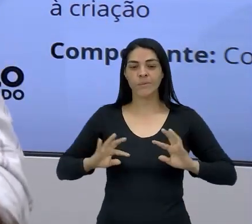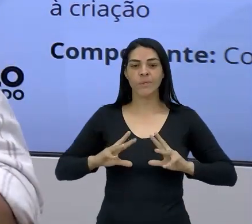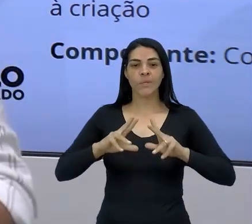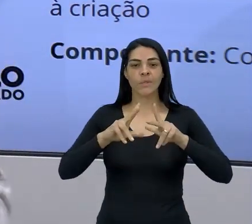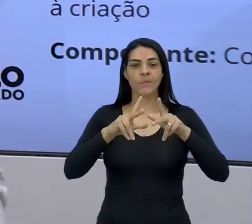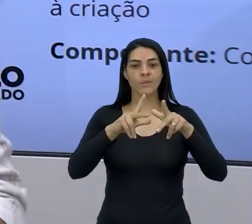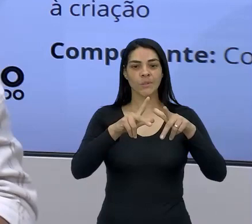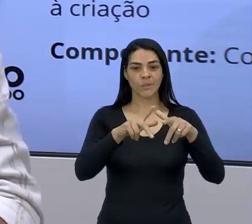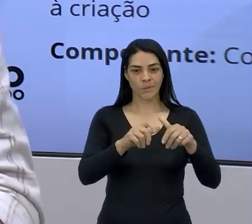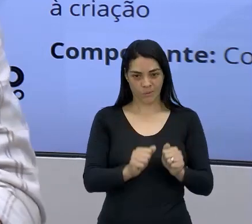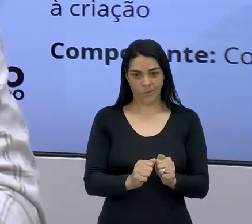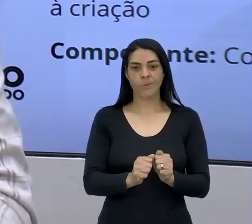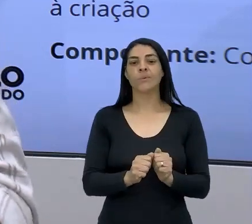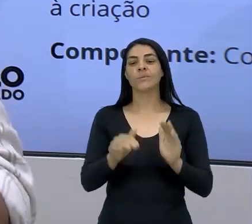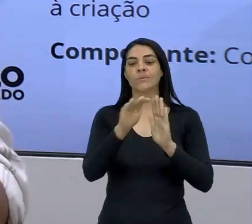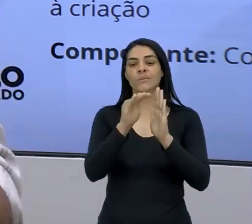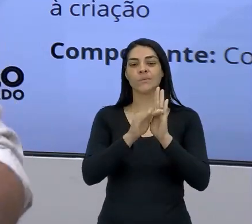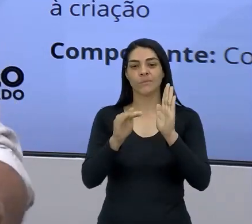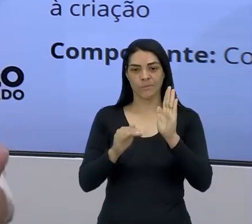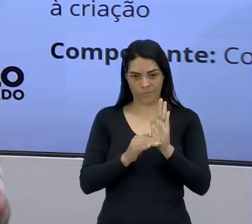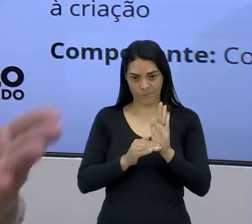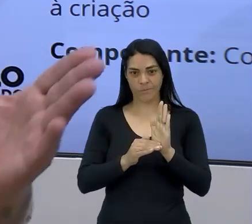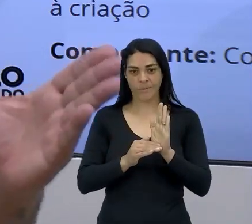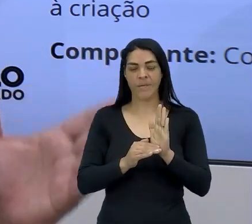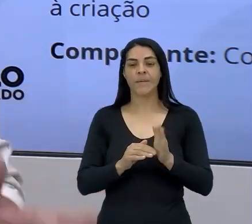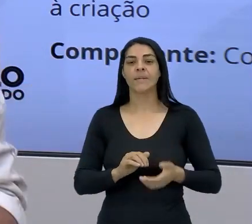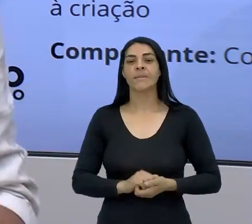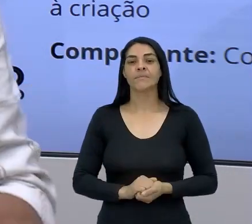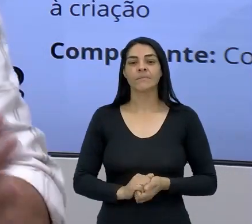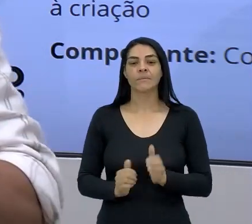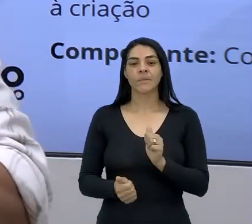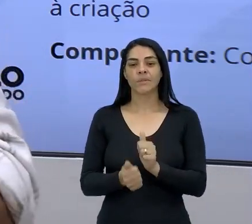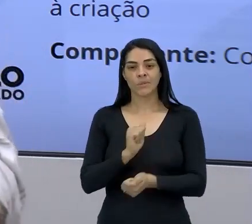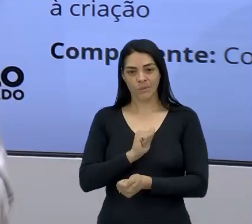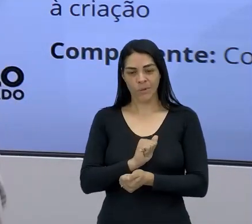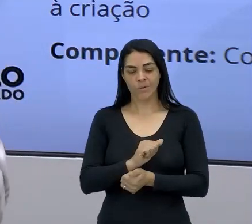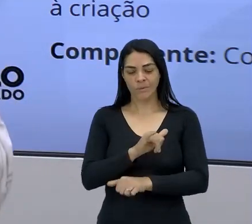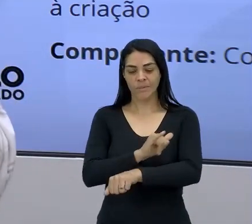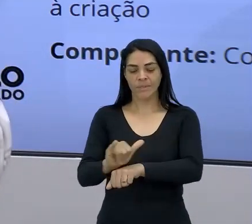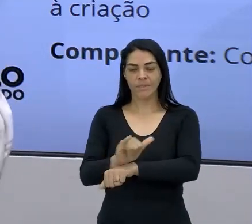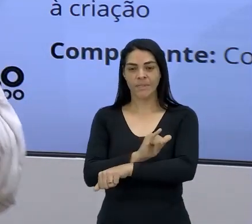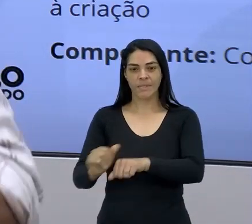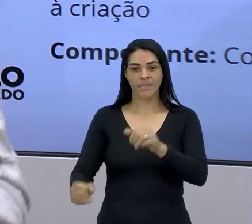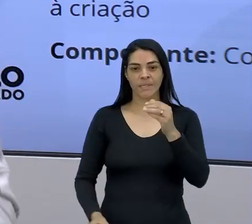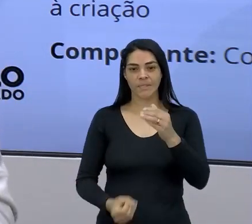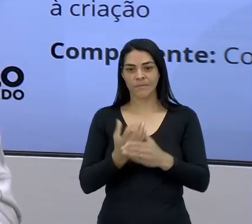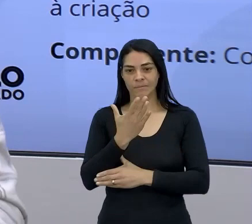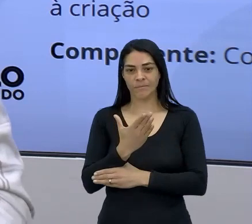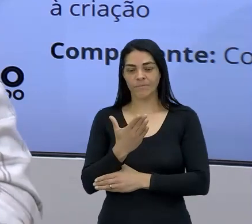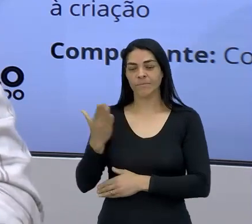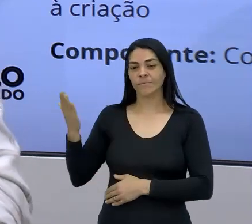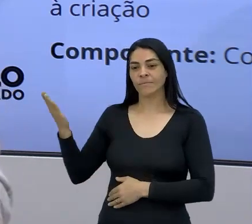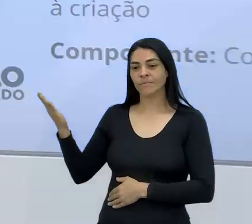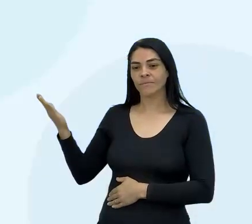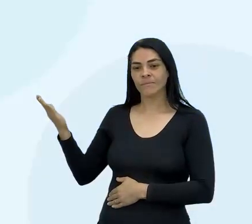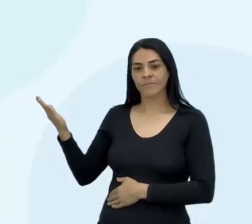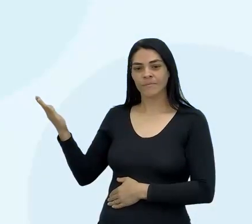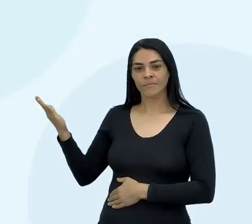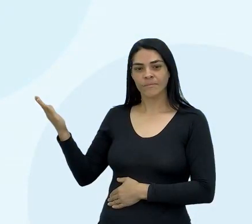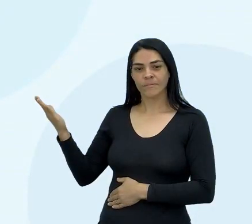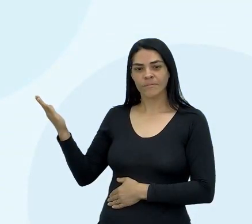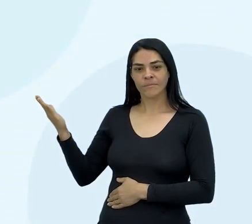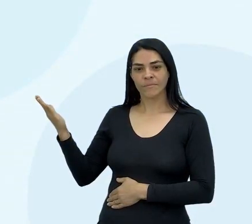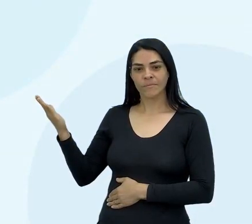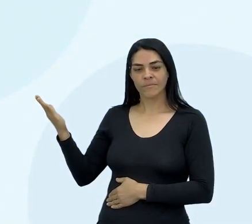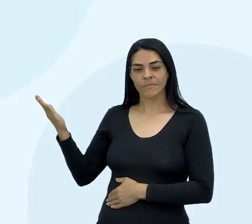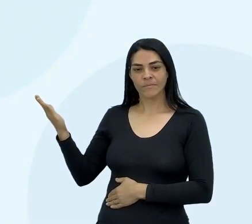componentes dessa unidade curricular 2, jogos, da estratégia à criação. De novo na tela, note que nós estamos